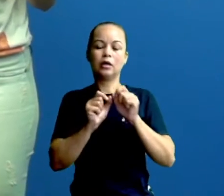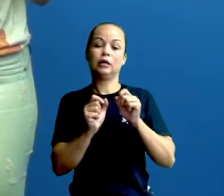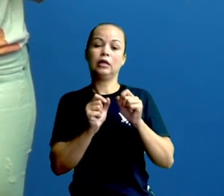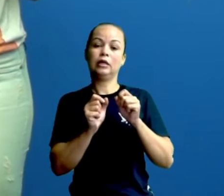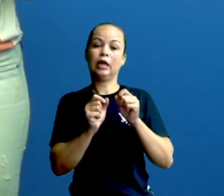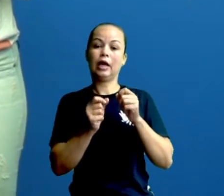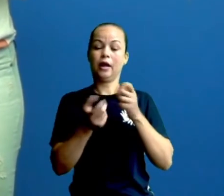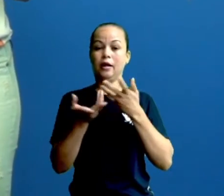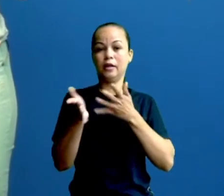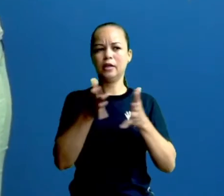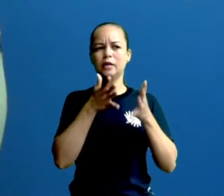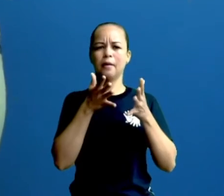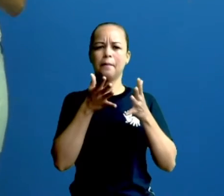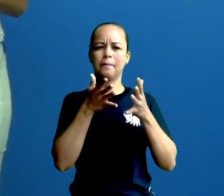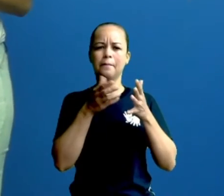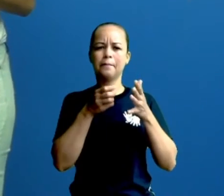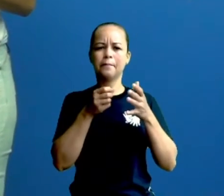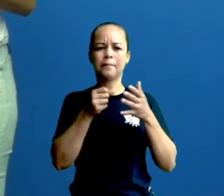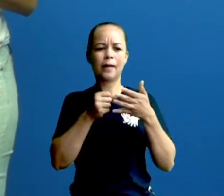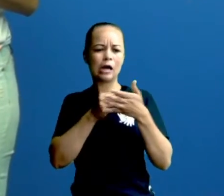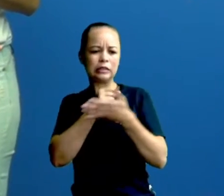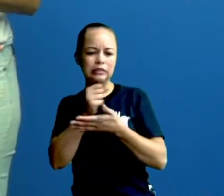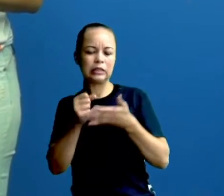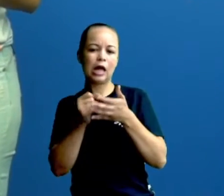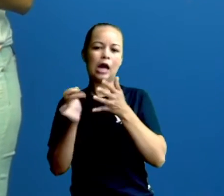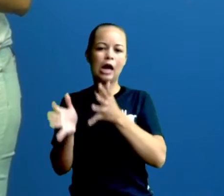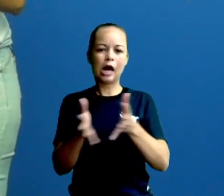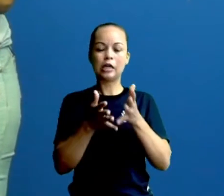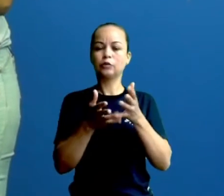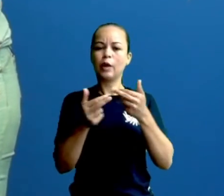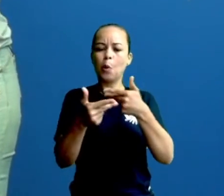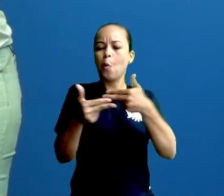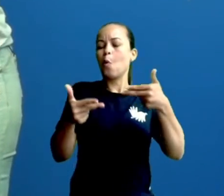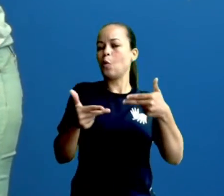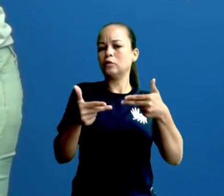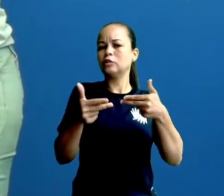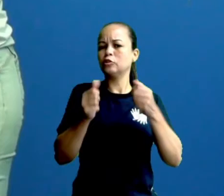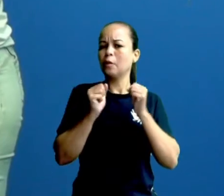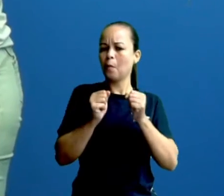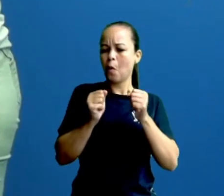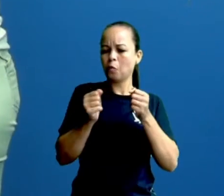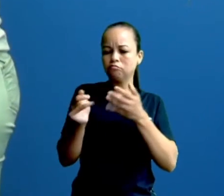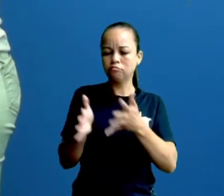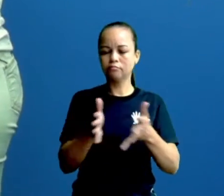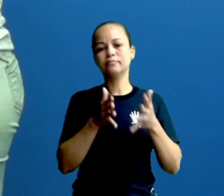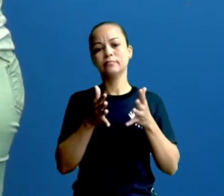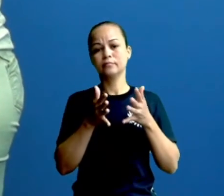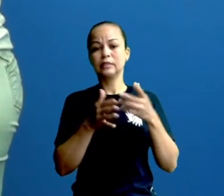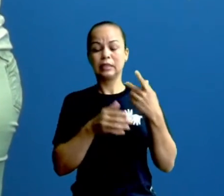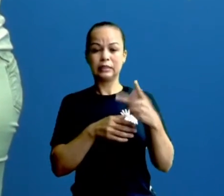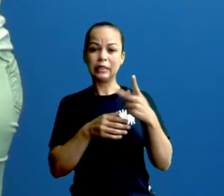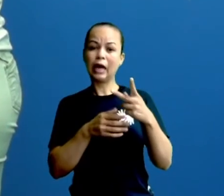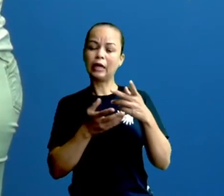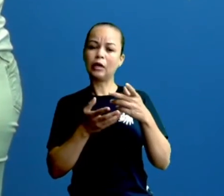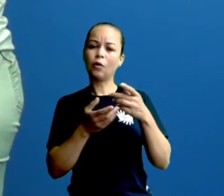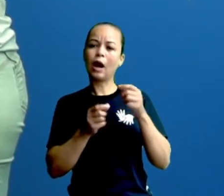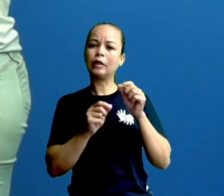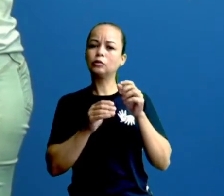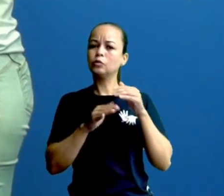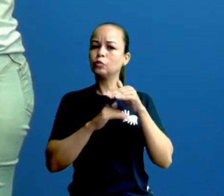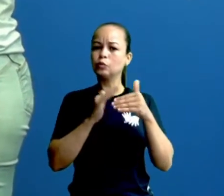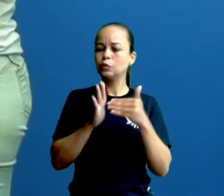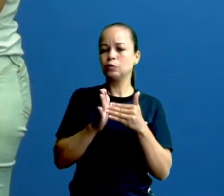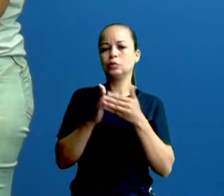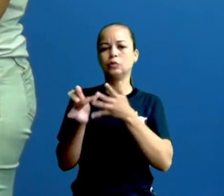baseados em critérios que são estabelecidos para dar veracidade àquilo que ele está ou